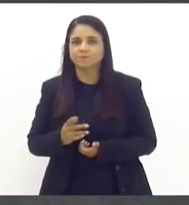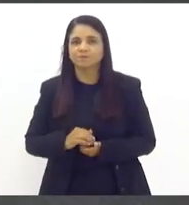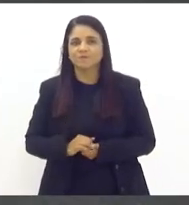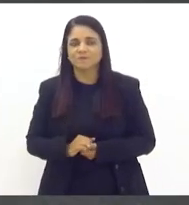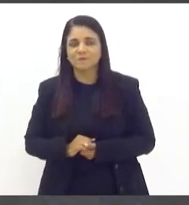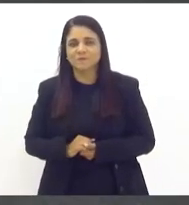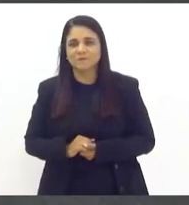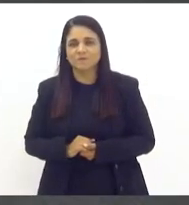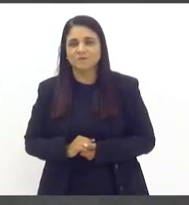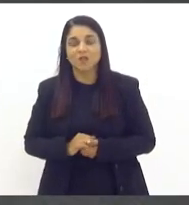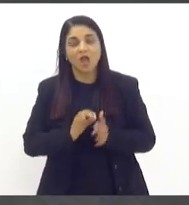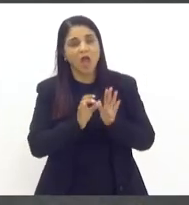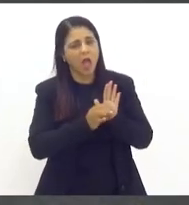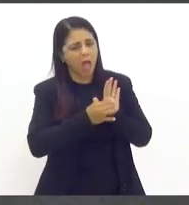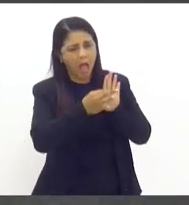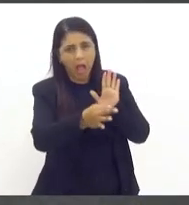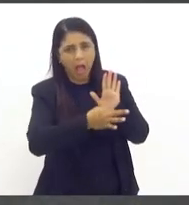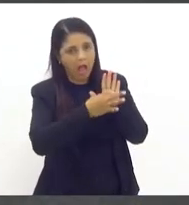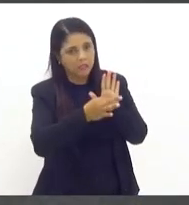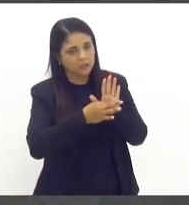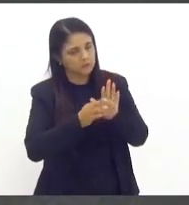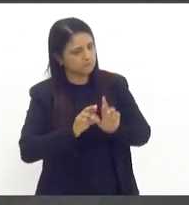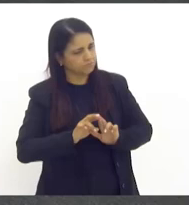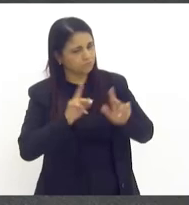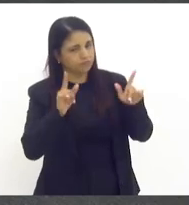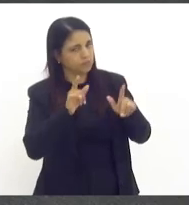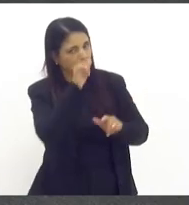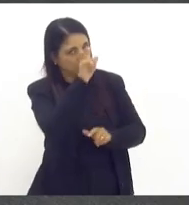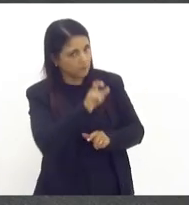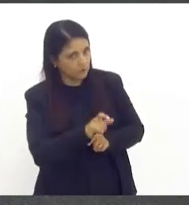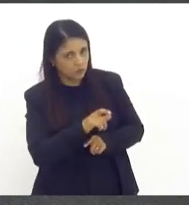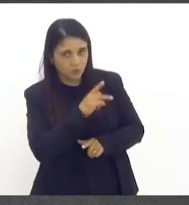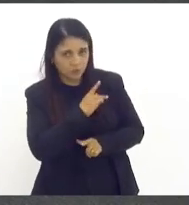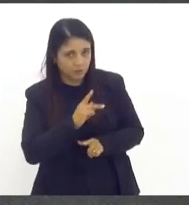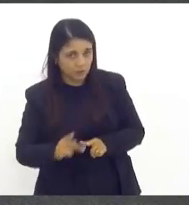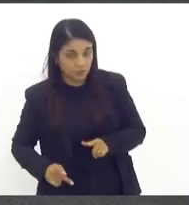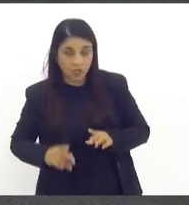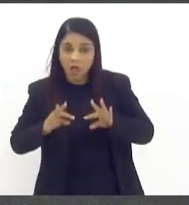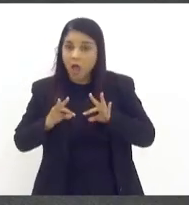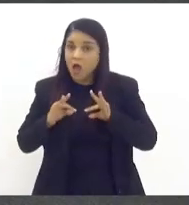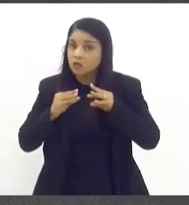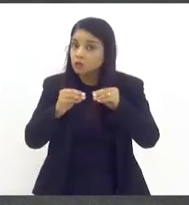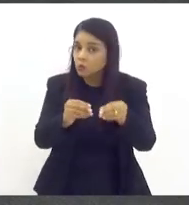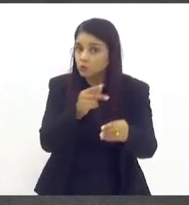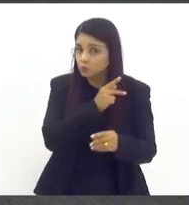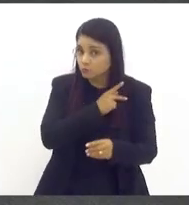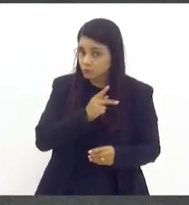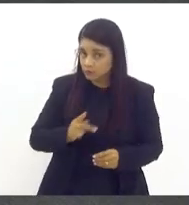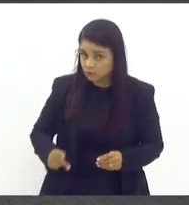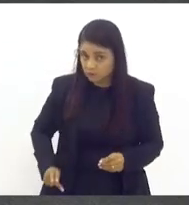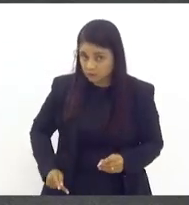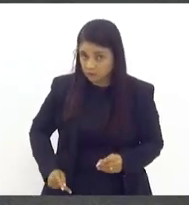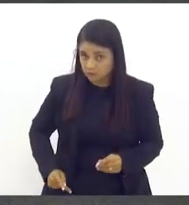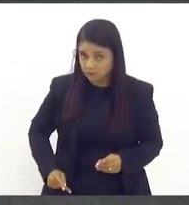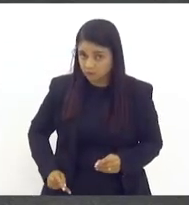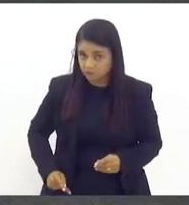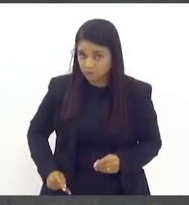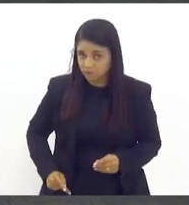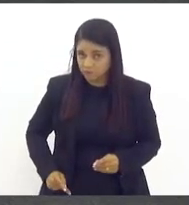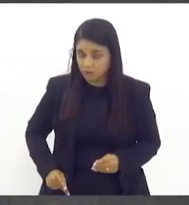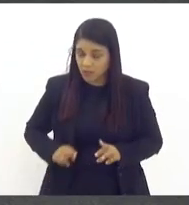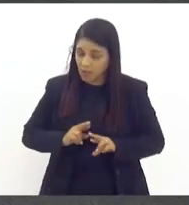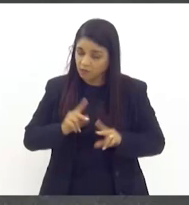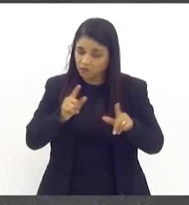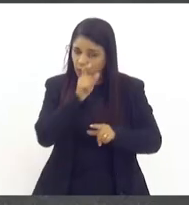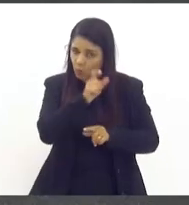E aí a crítica não é a vossa excelência são a todos os presidentes procurar